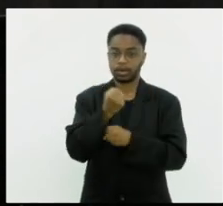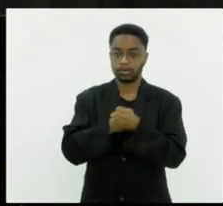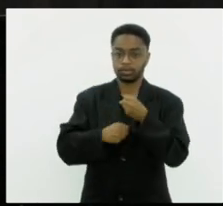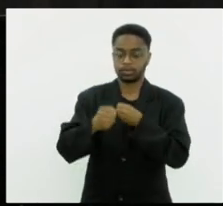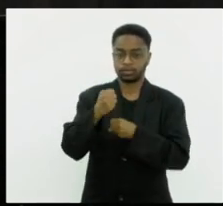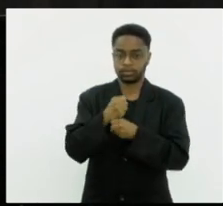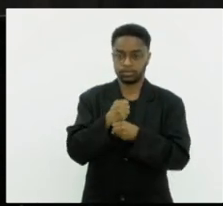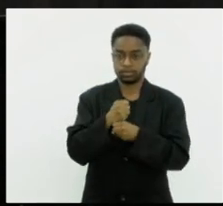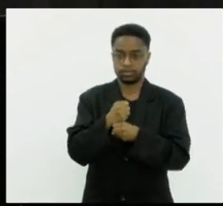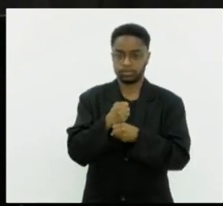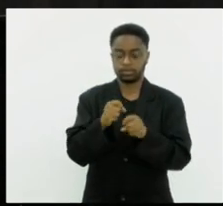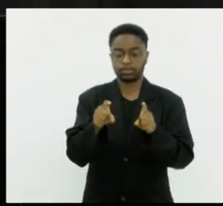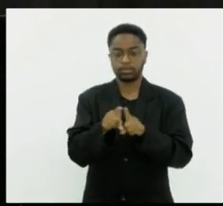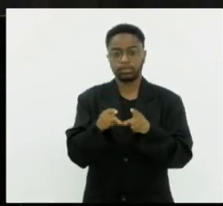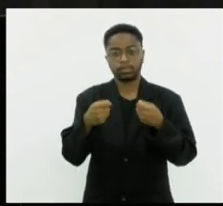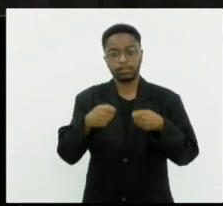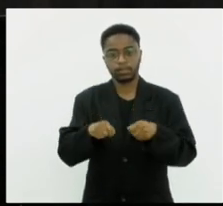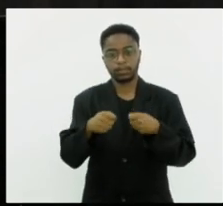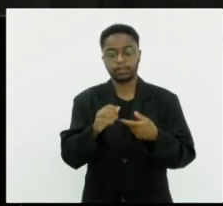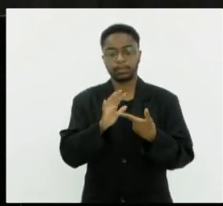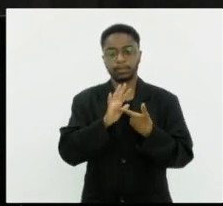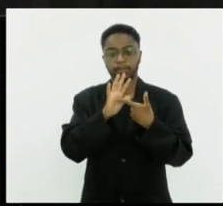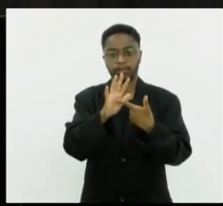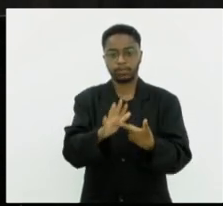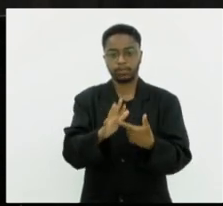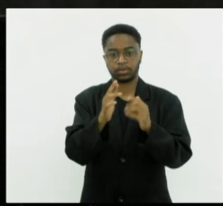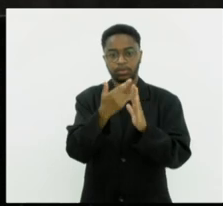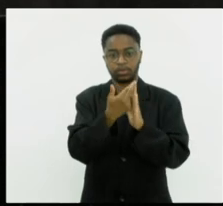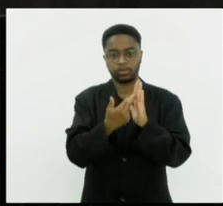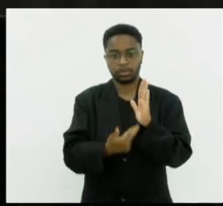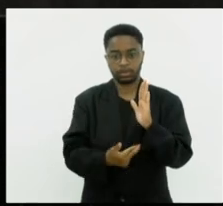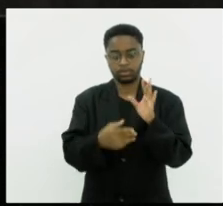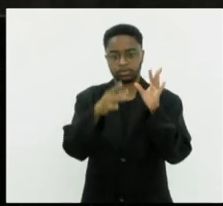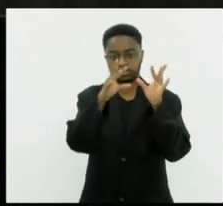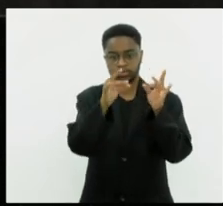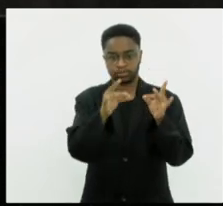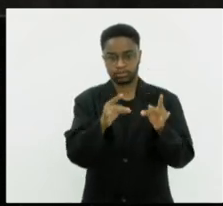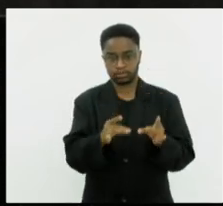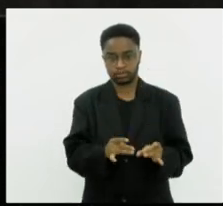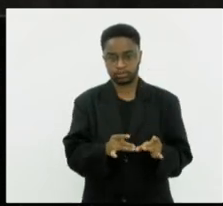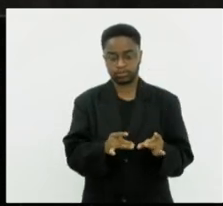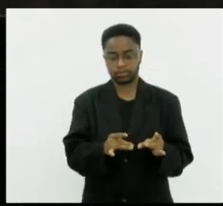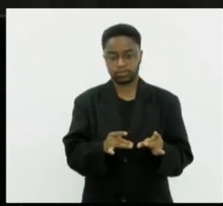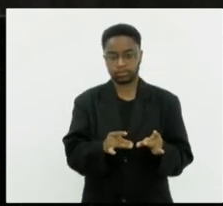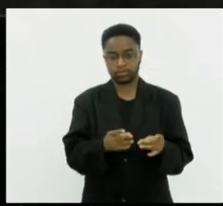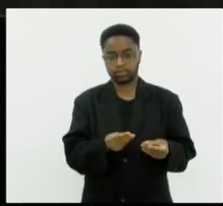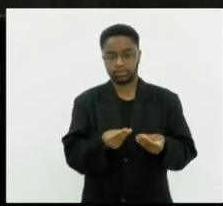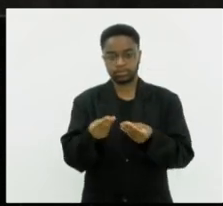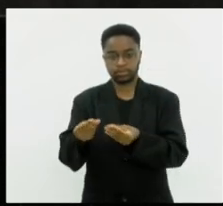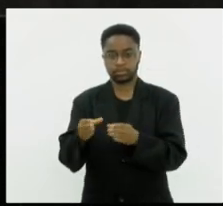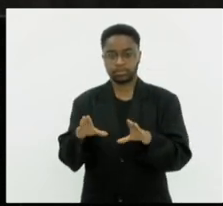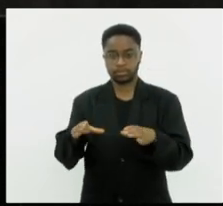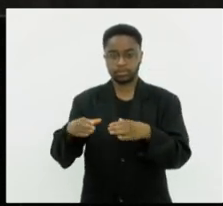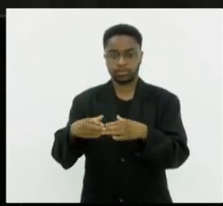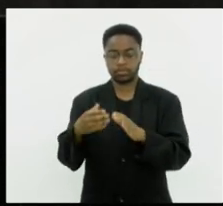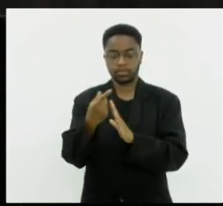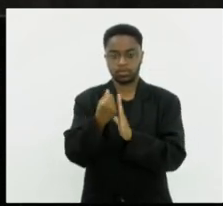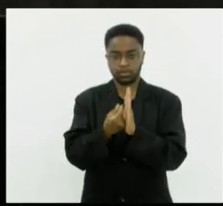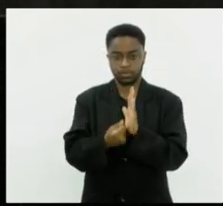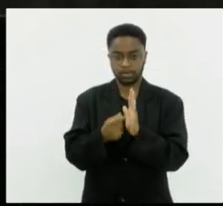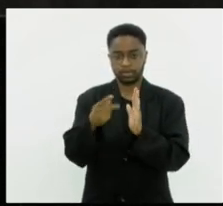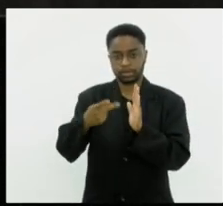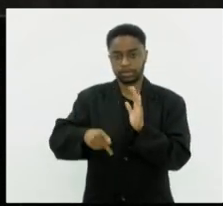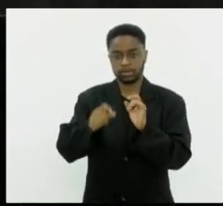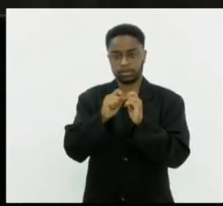anterior e deverá ser demonstrada em relatório específico entregue à Comissão de Orçamento da